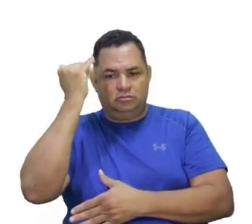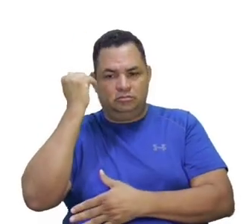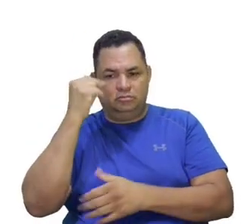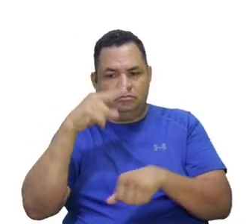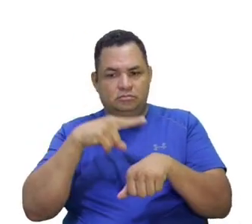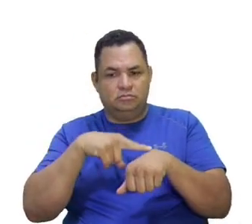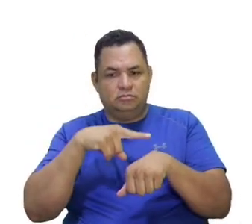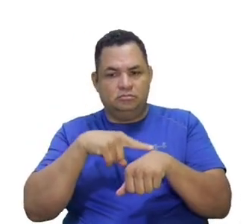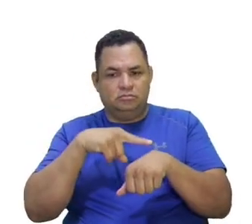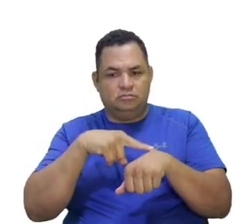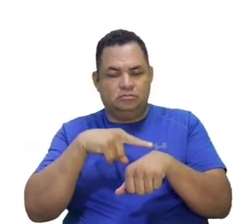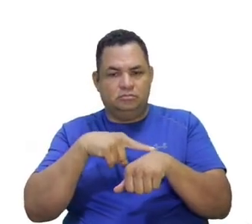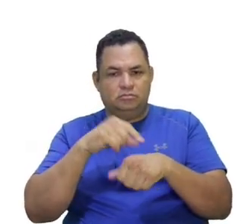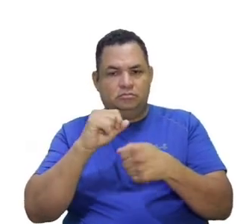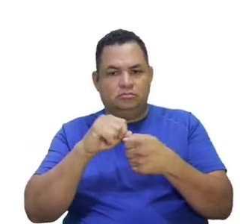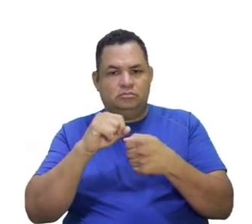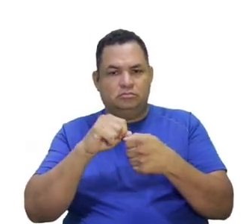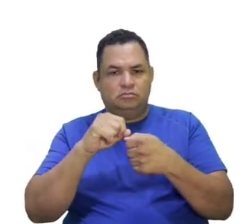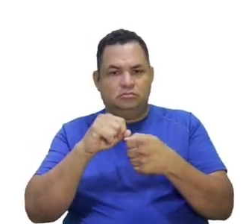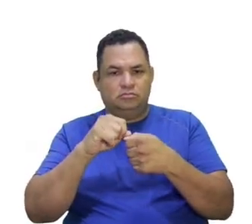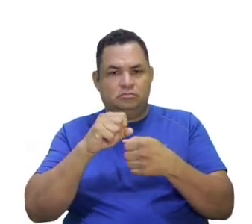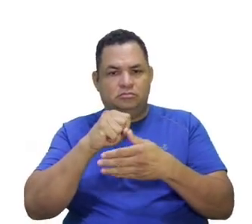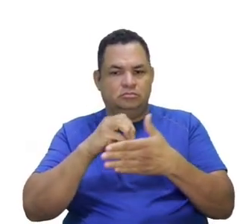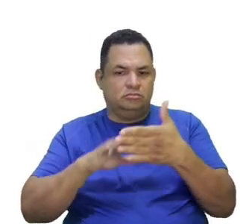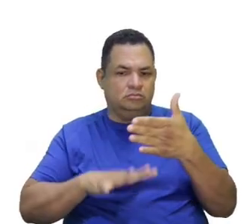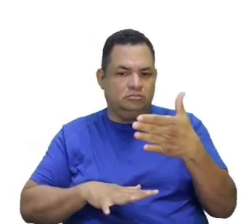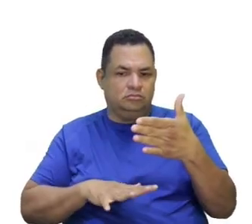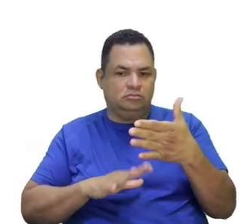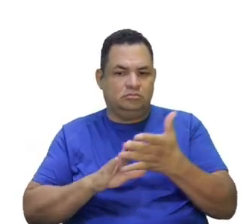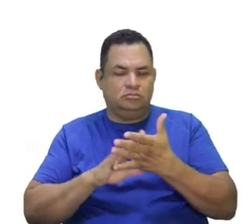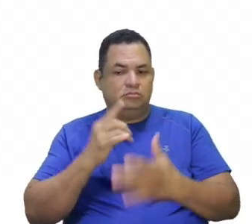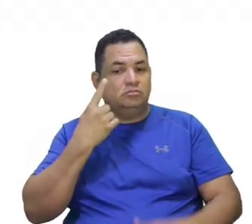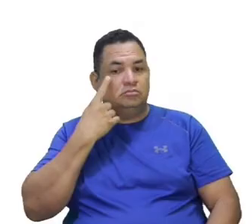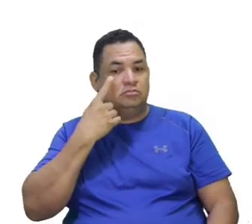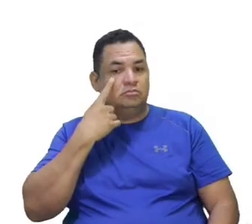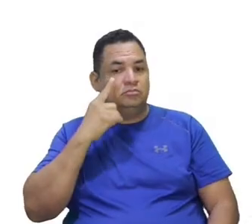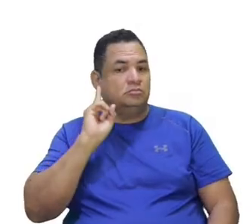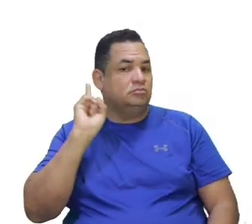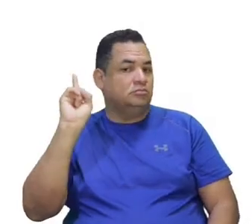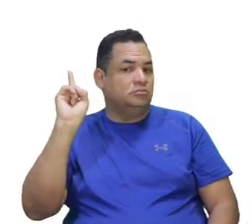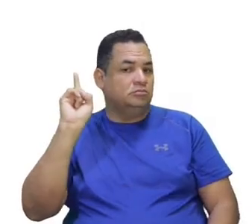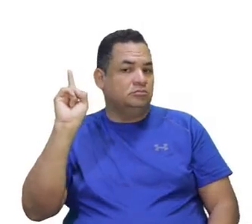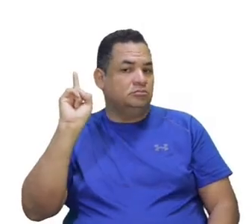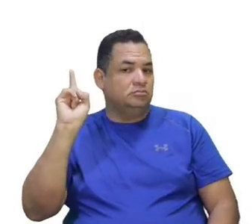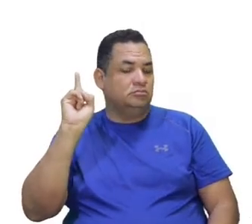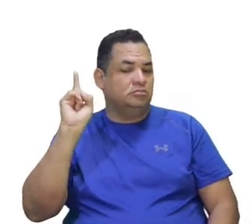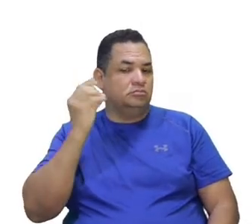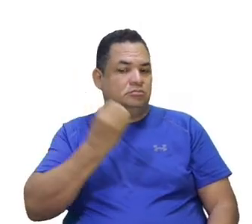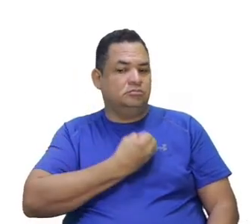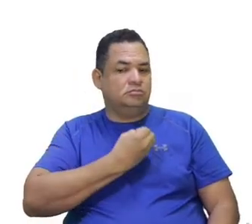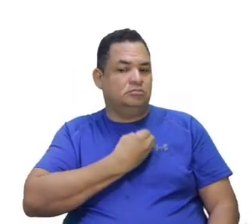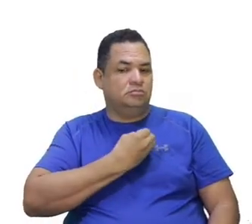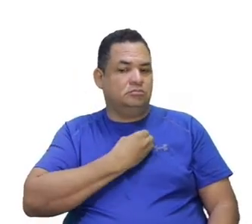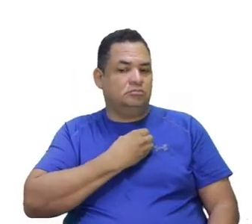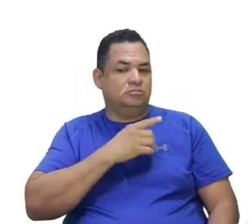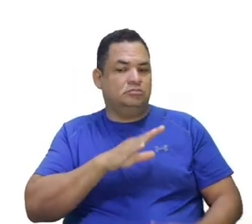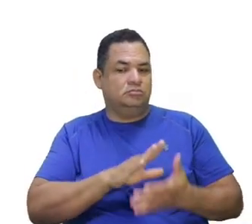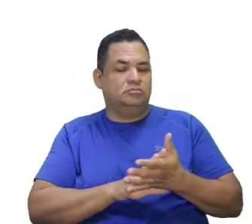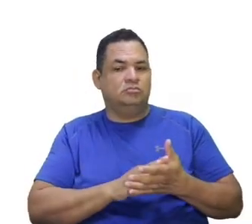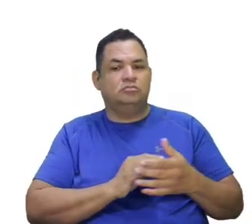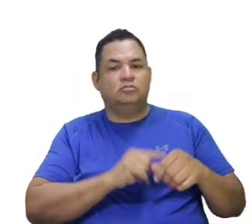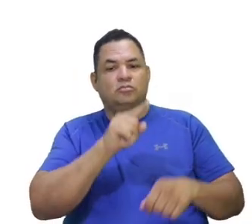na hora lá que você estiver fazendo a sua atividade? Você vai olhar o número atômico do cara. Todo átomo